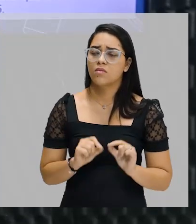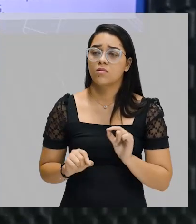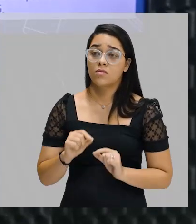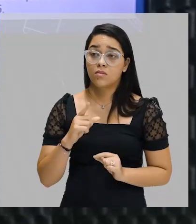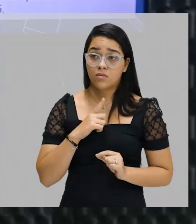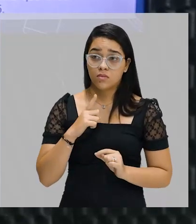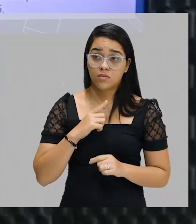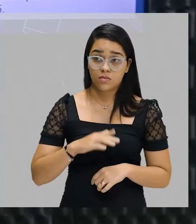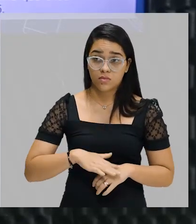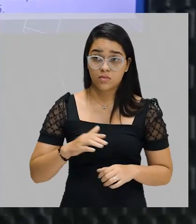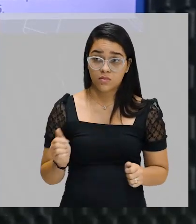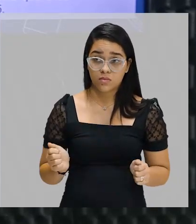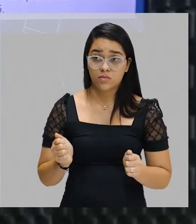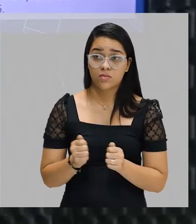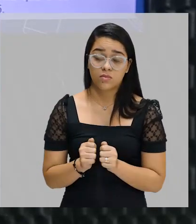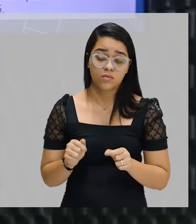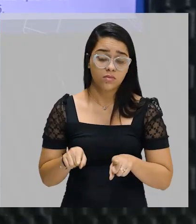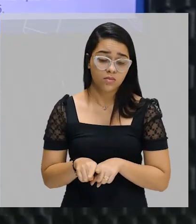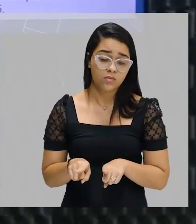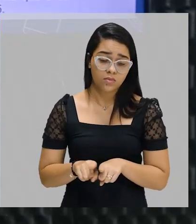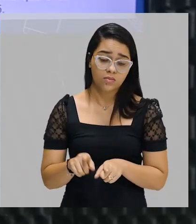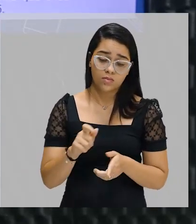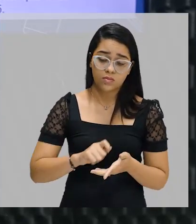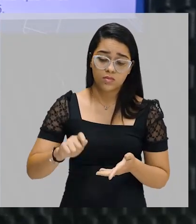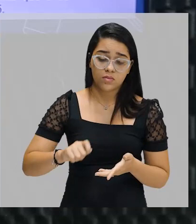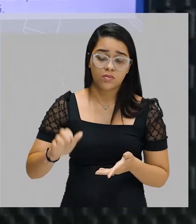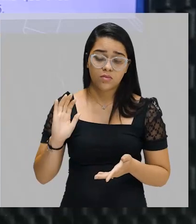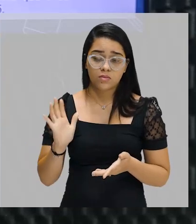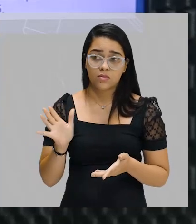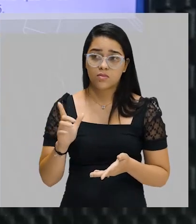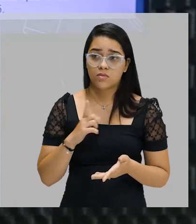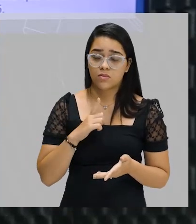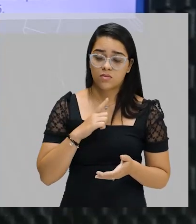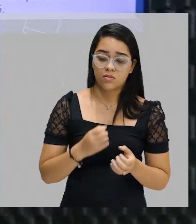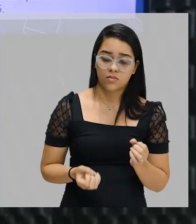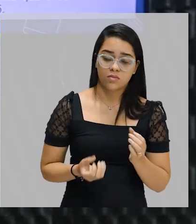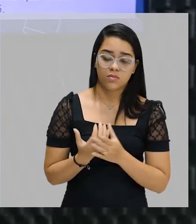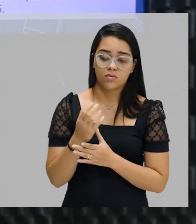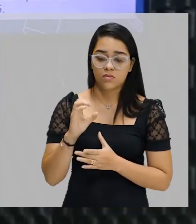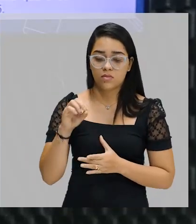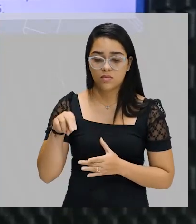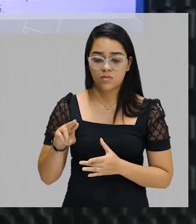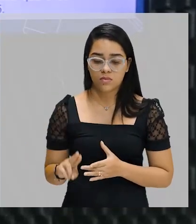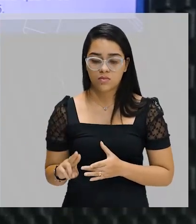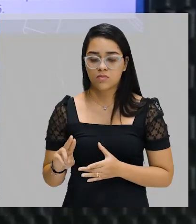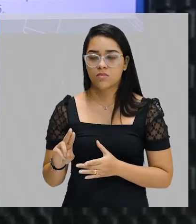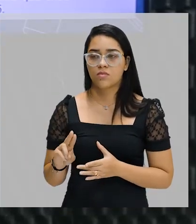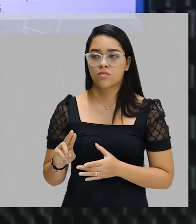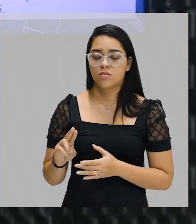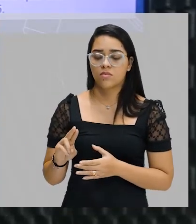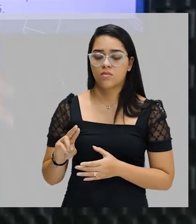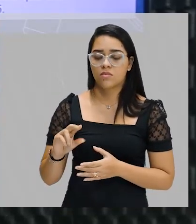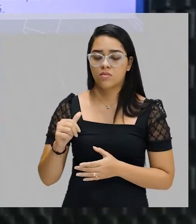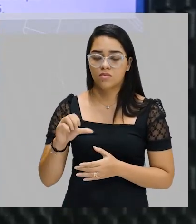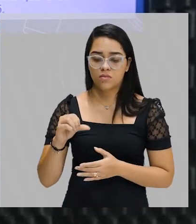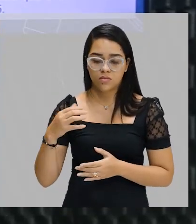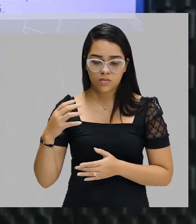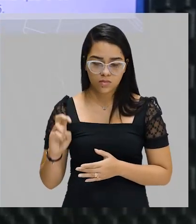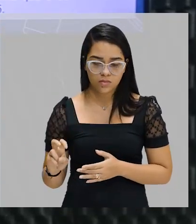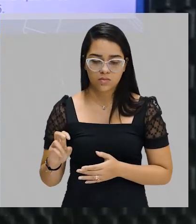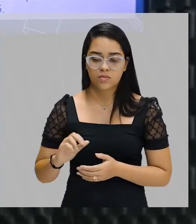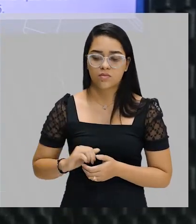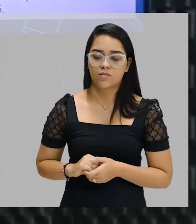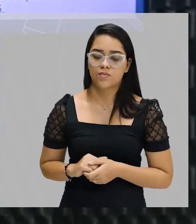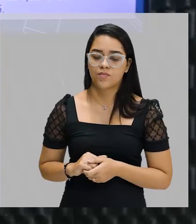ele faz parte das Nações Unidas, ele assinou no período da formação da ONU, tá certo, na década de 40, no final da década